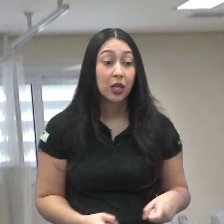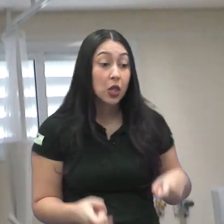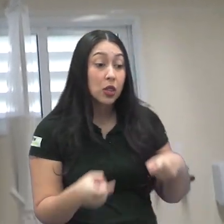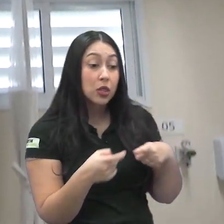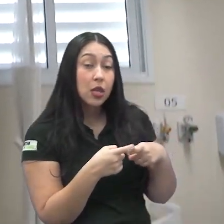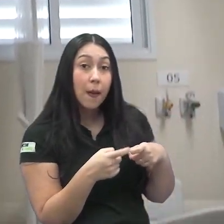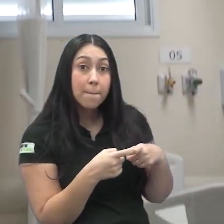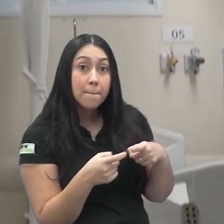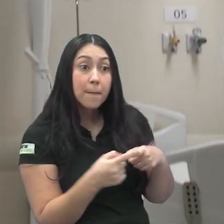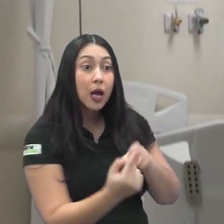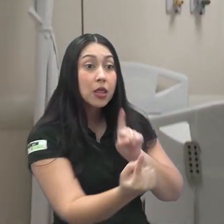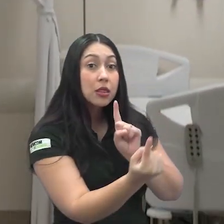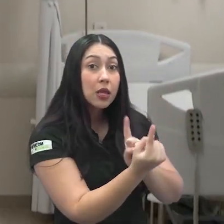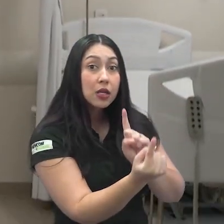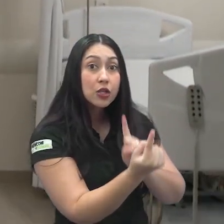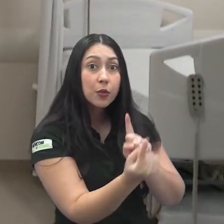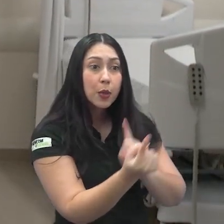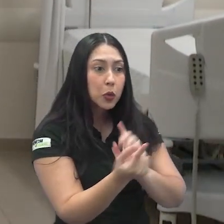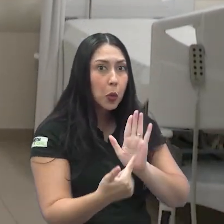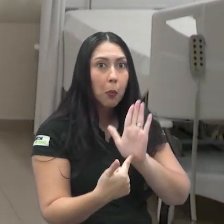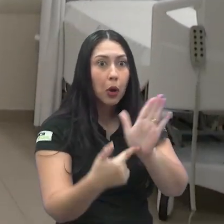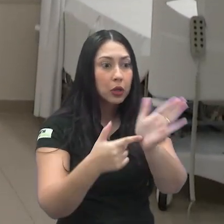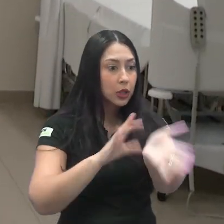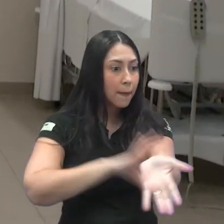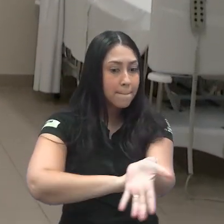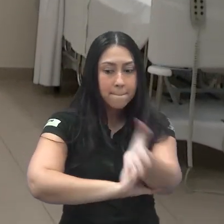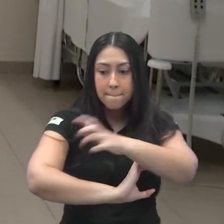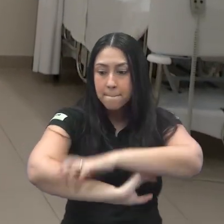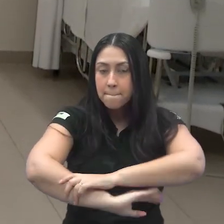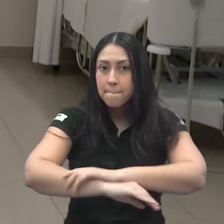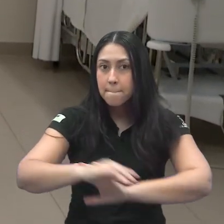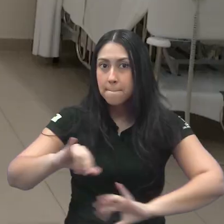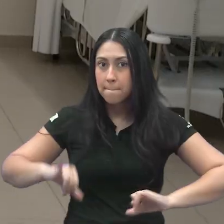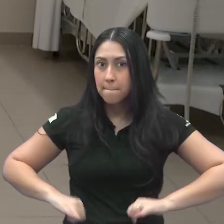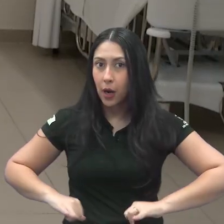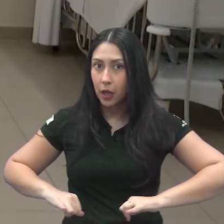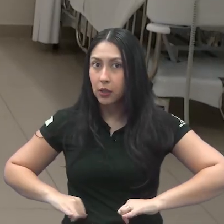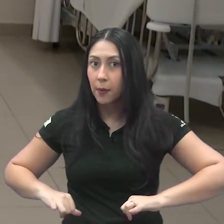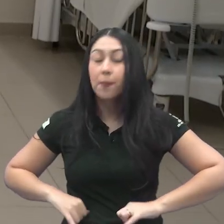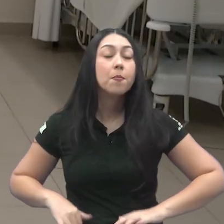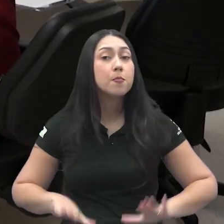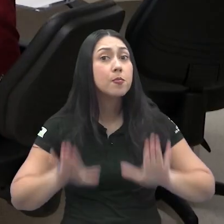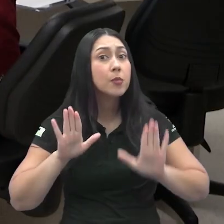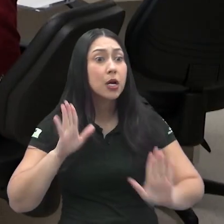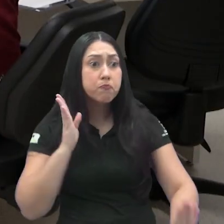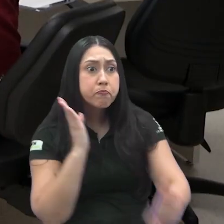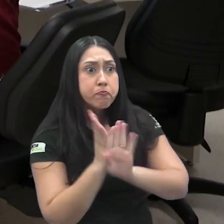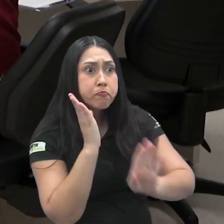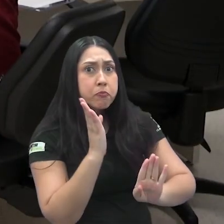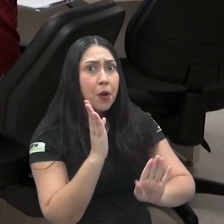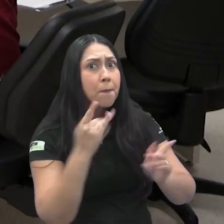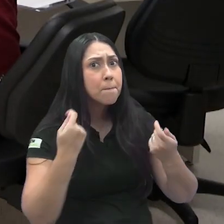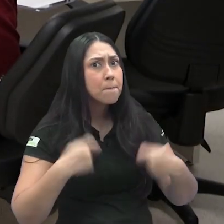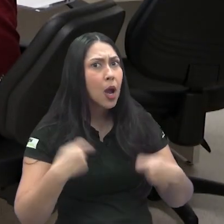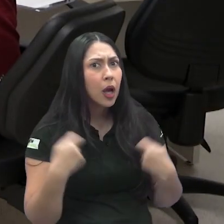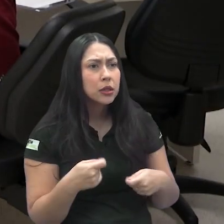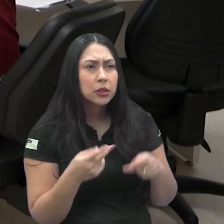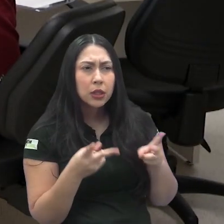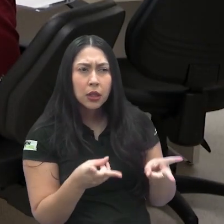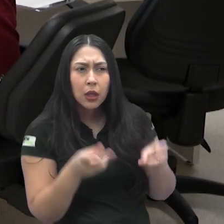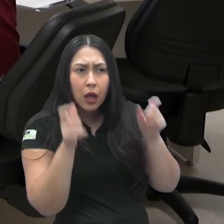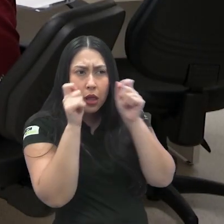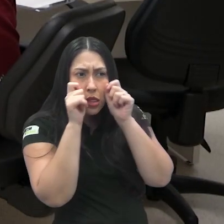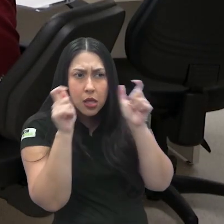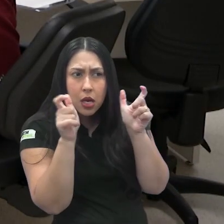É no consultório ou na sala de enfermagem que as marcas da agressão aparecem primeiro. Mas identificar esses